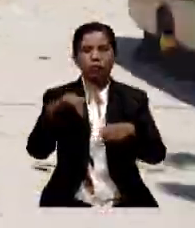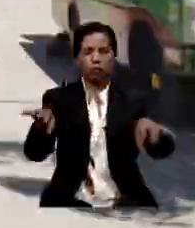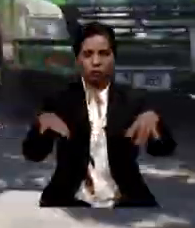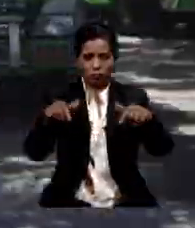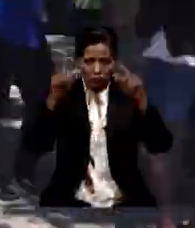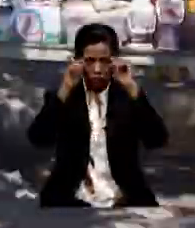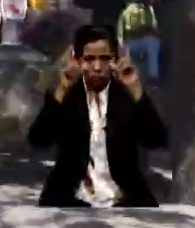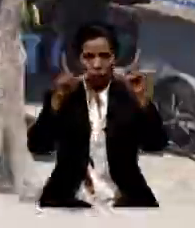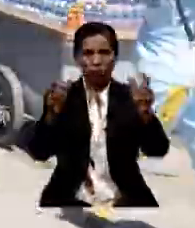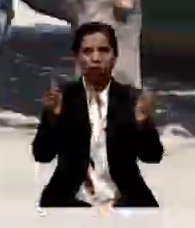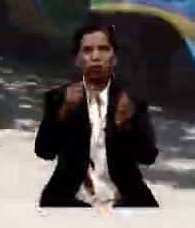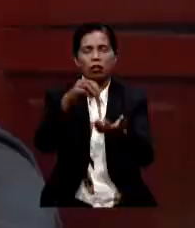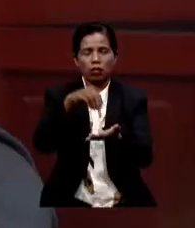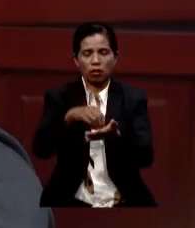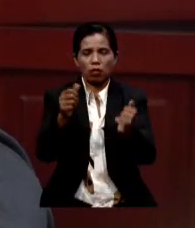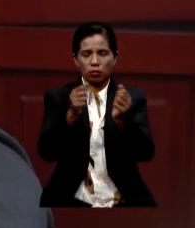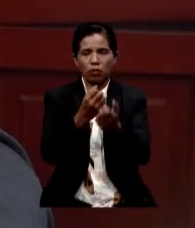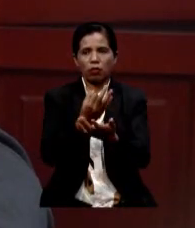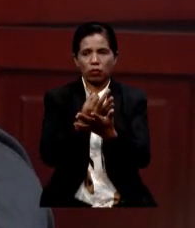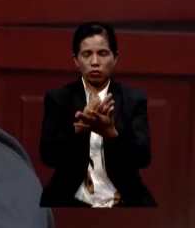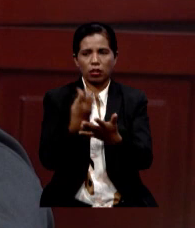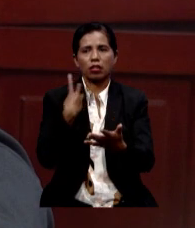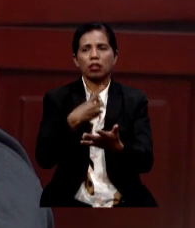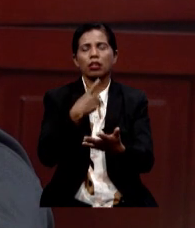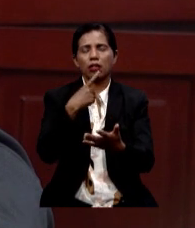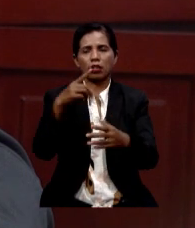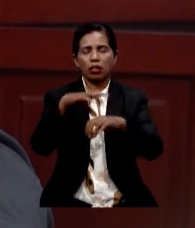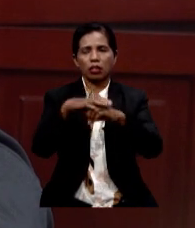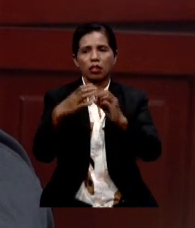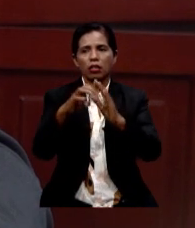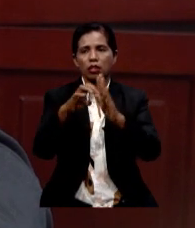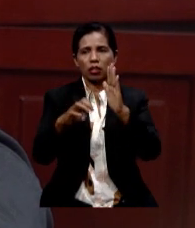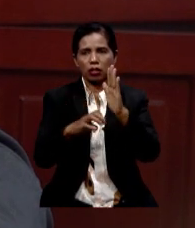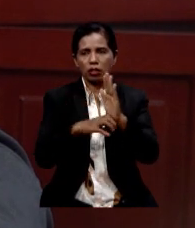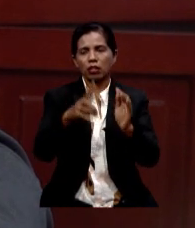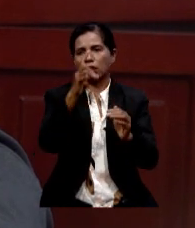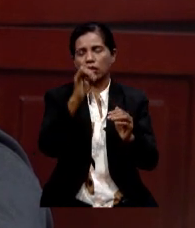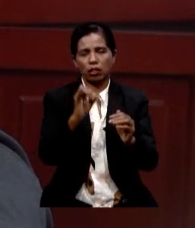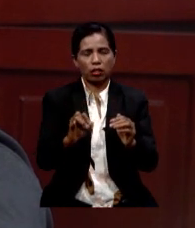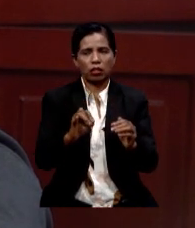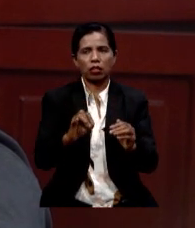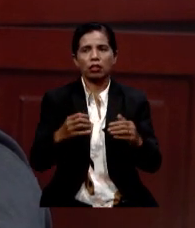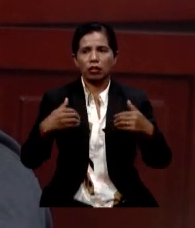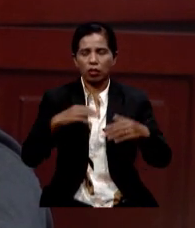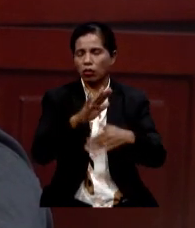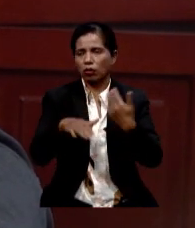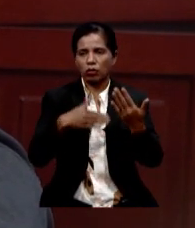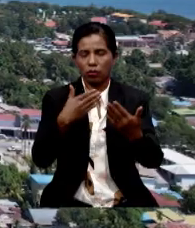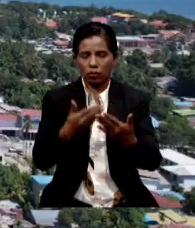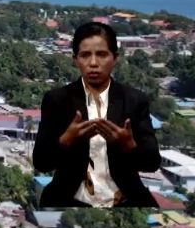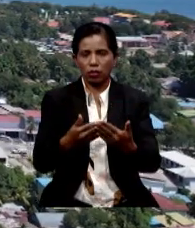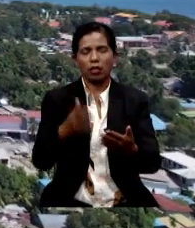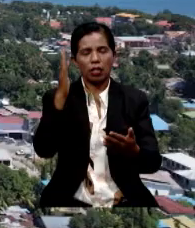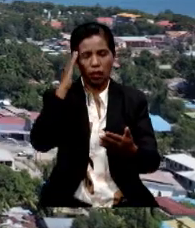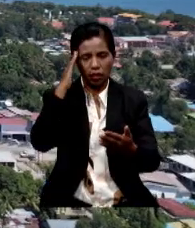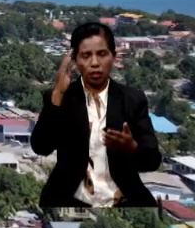ne tutar mutu ma osanuhnya udi hane kita di hande rai staru ne quasi timo di lelaran tamen identifika hutu kata kala ne be mak rai staru